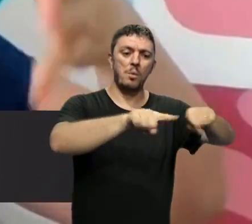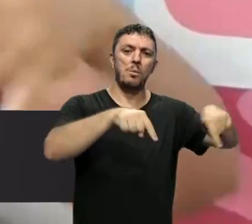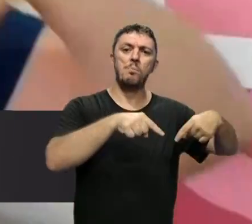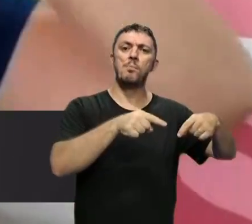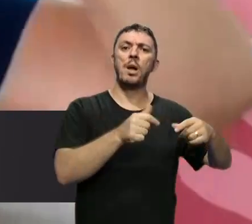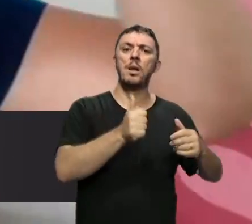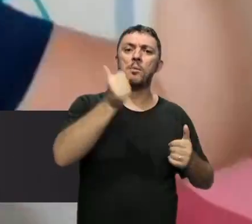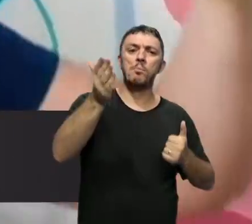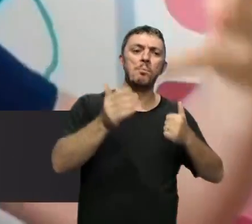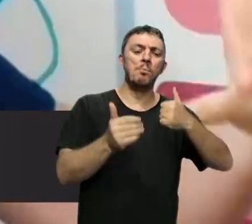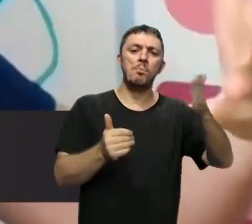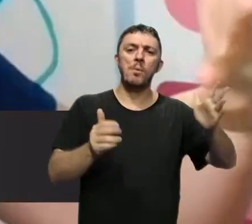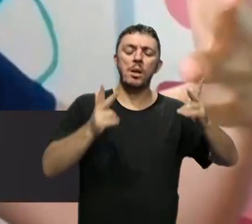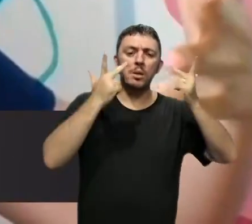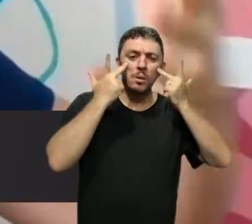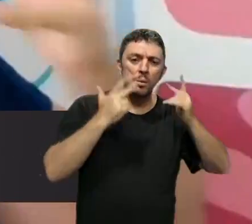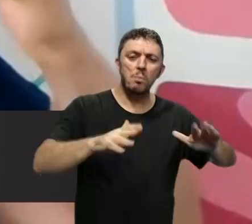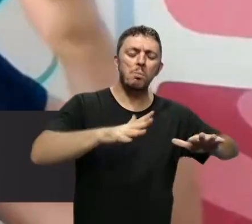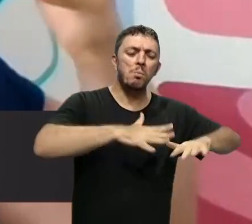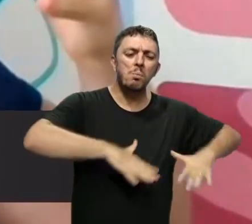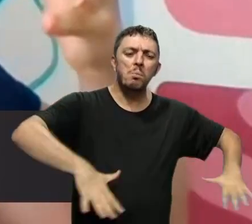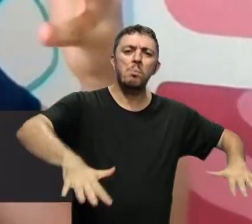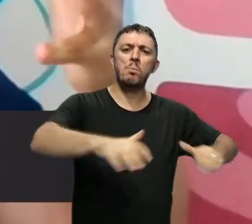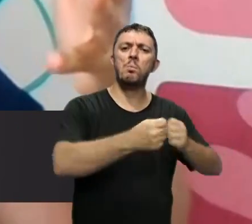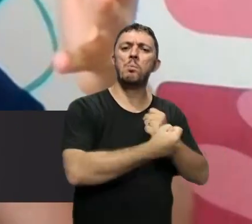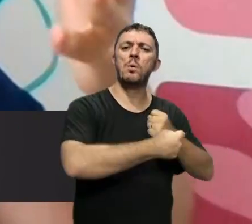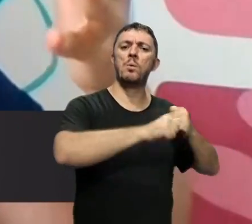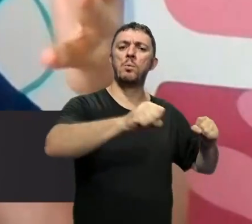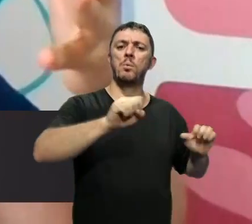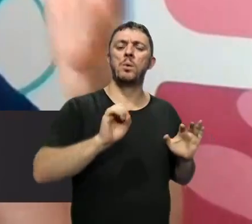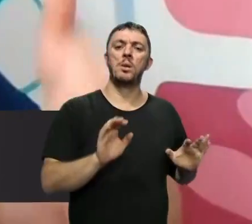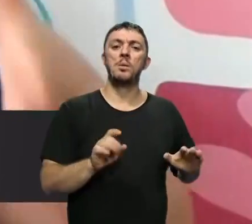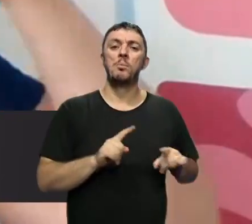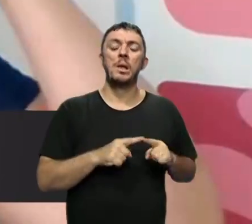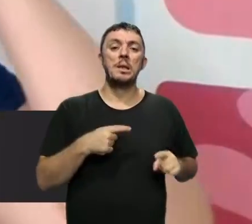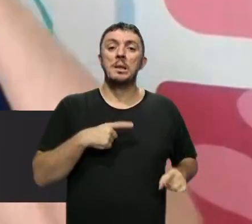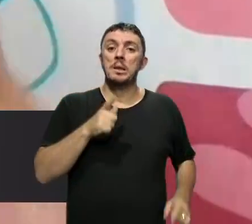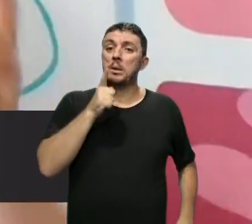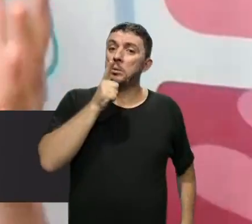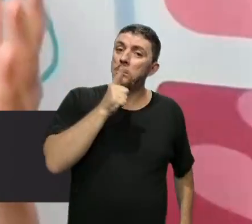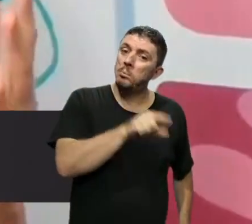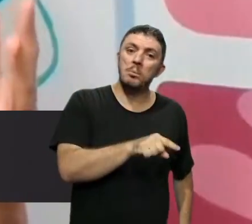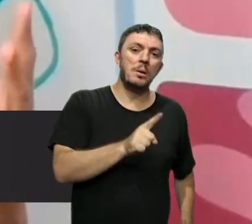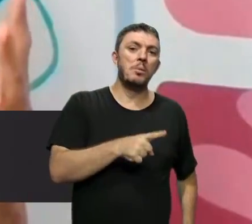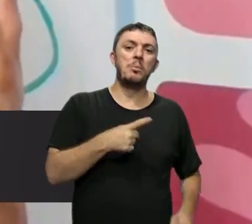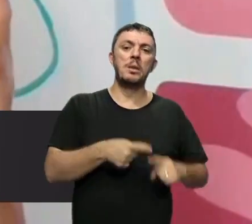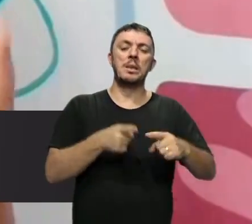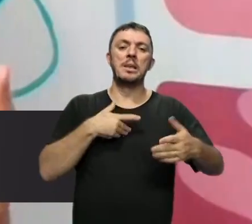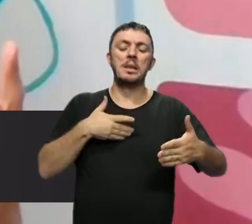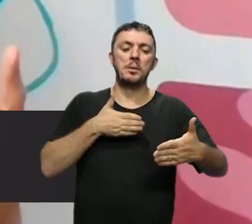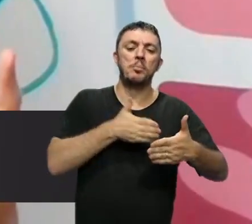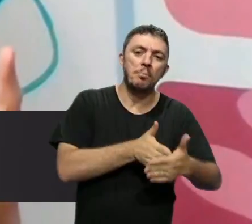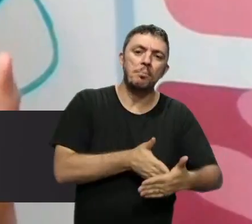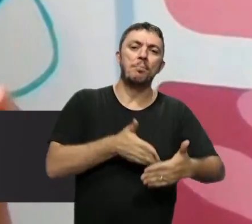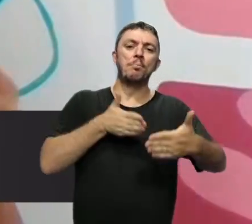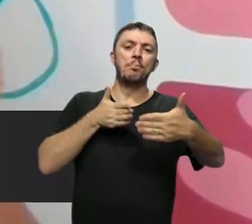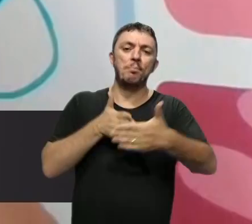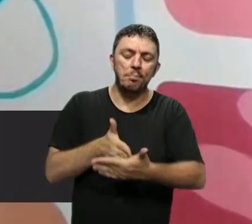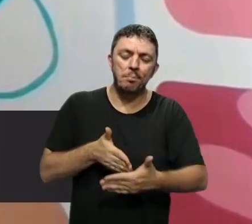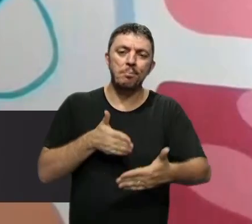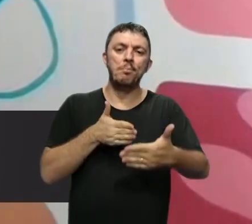uma área natural enorme, e eu não conseguia fazer acontecer porque as barreiras culturais eram